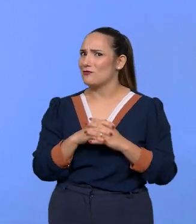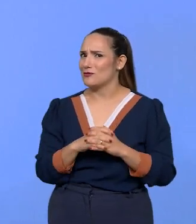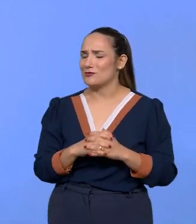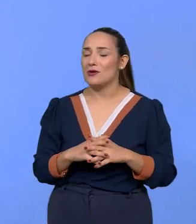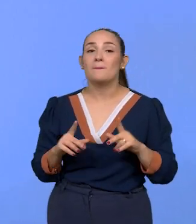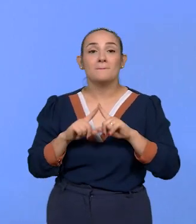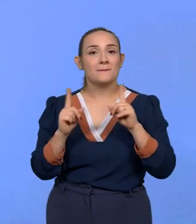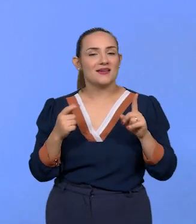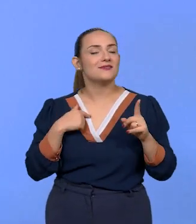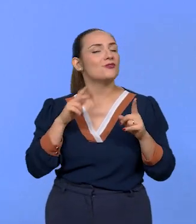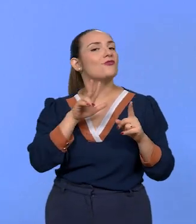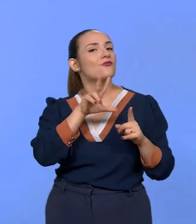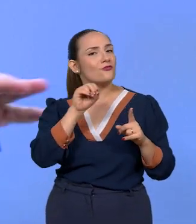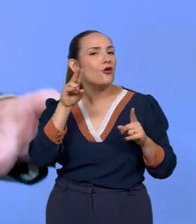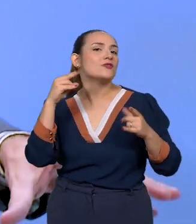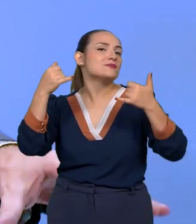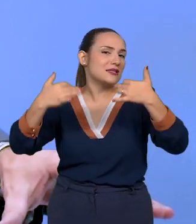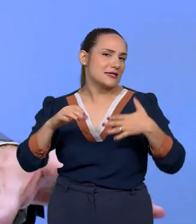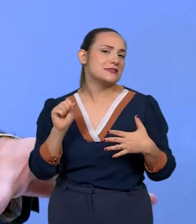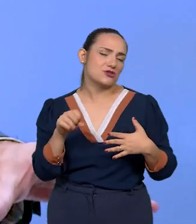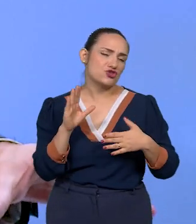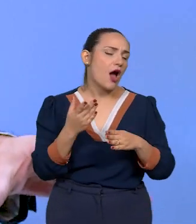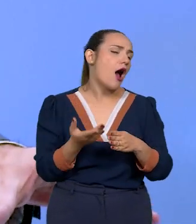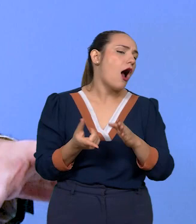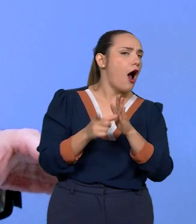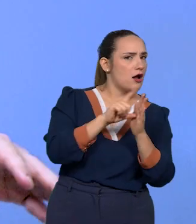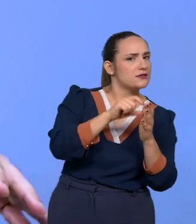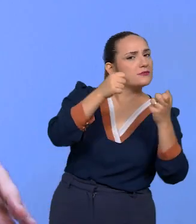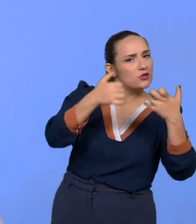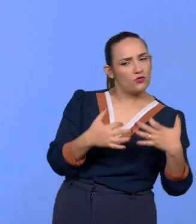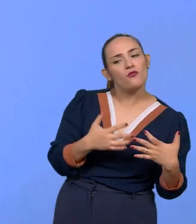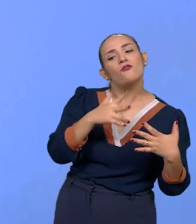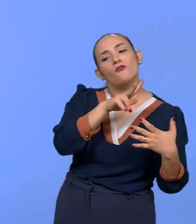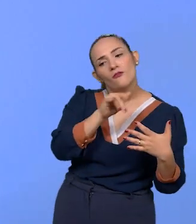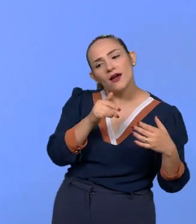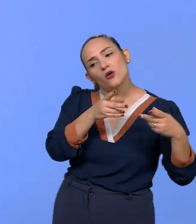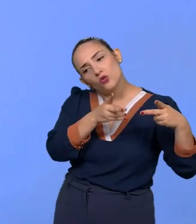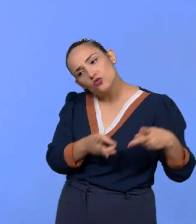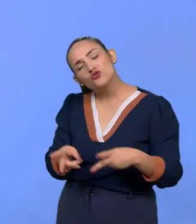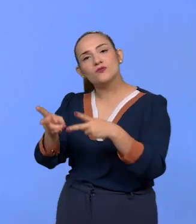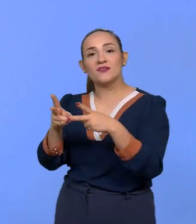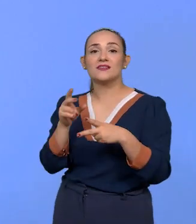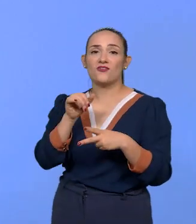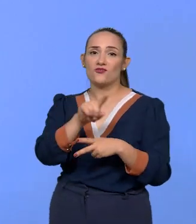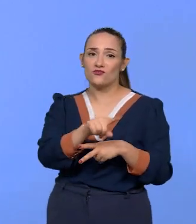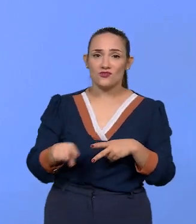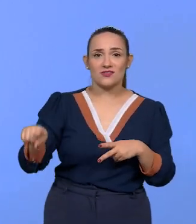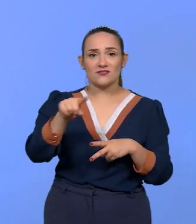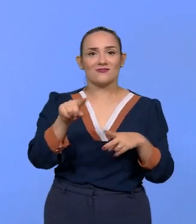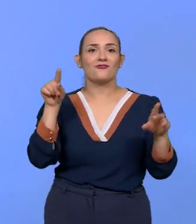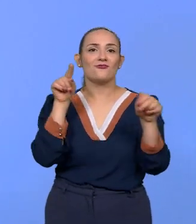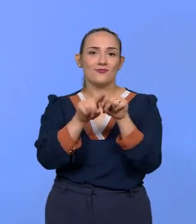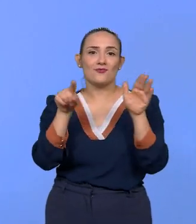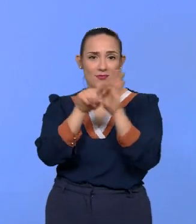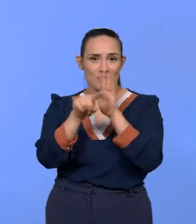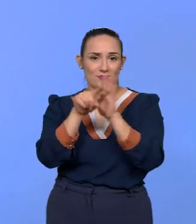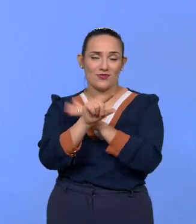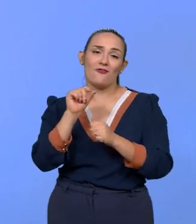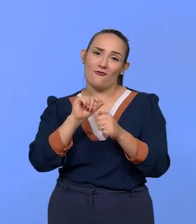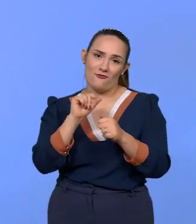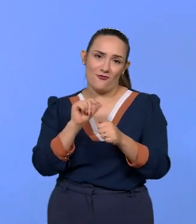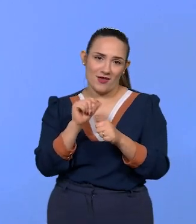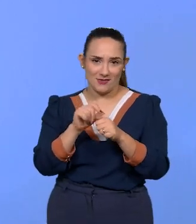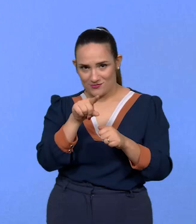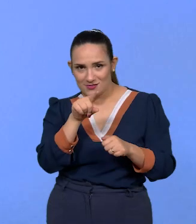mas a gente vai explicar para vocês, como a gente já começou explicando no primeiro bloco, a gente vai continuar essa explicação com as perguntas que vocês mesmos, que